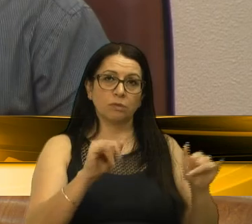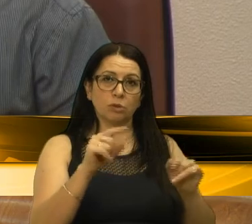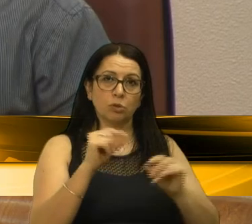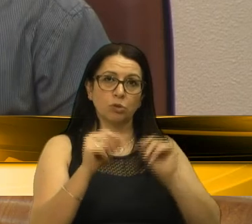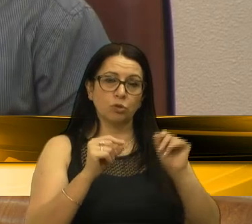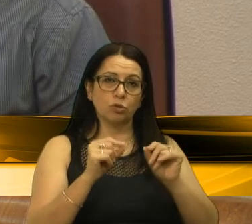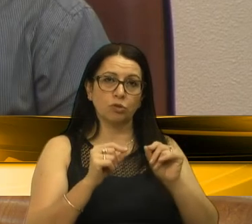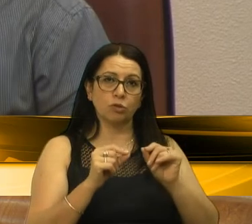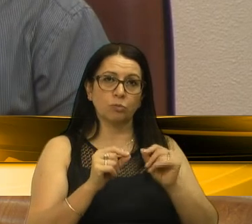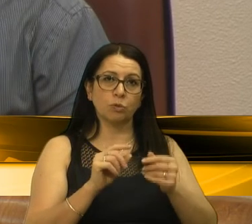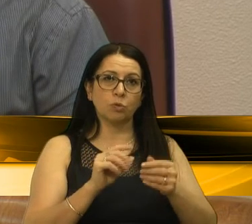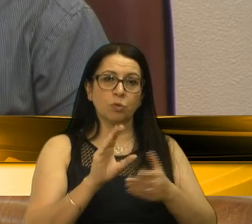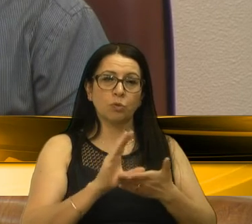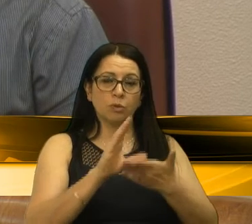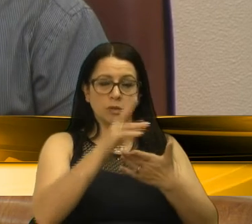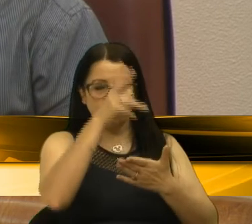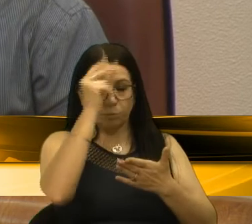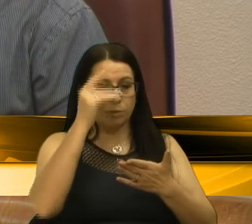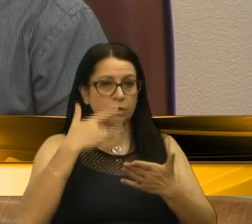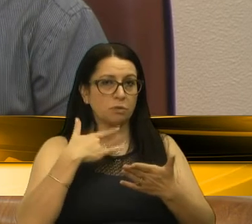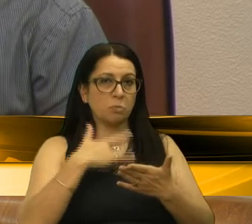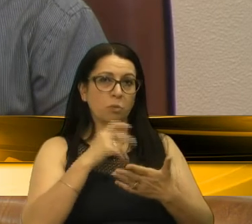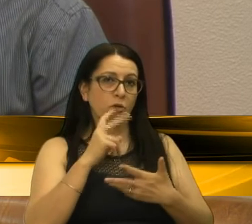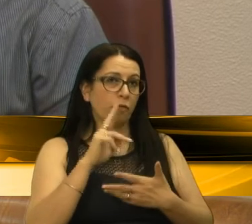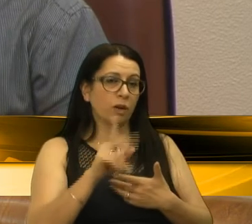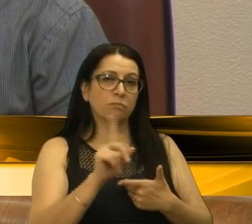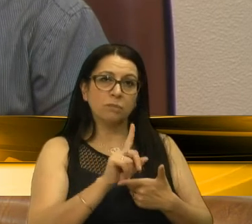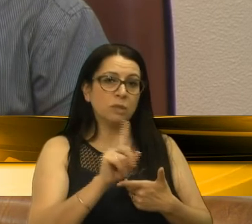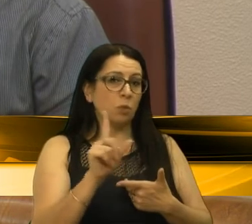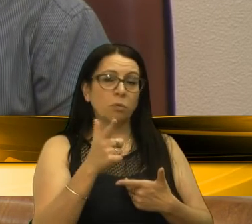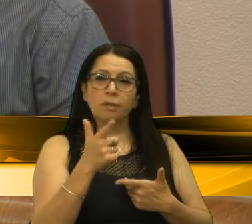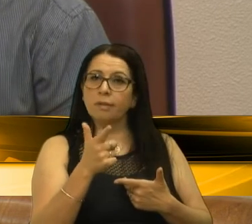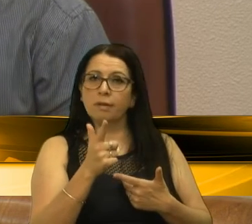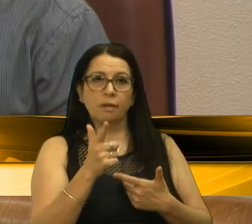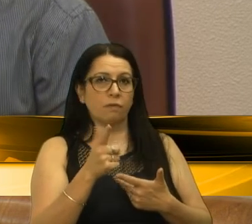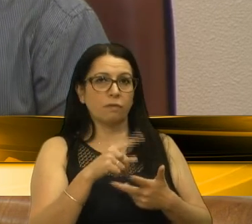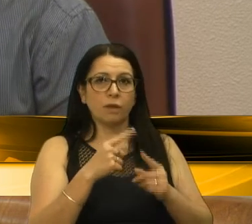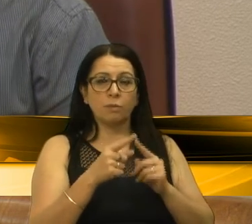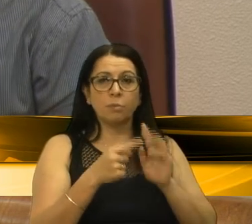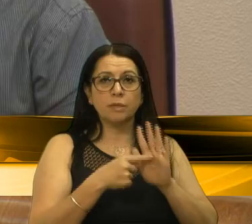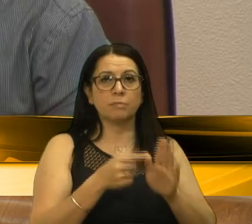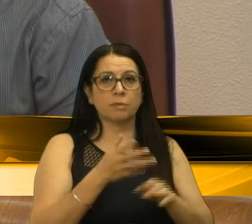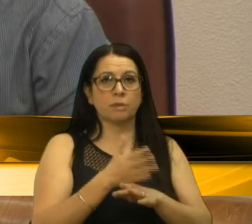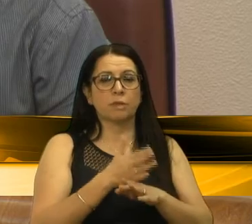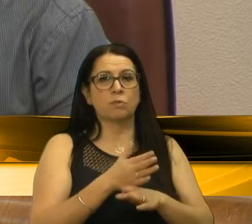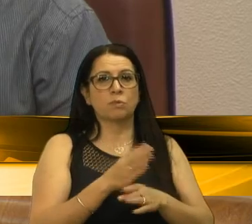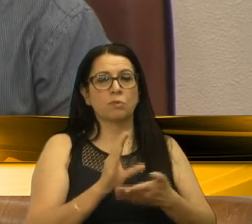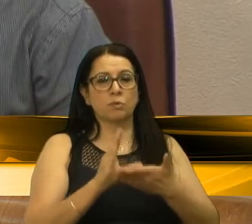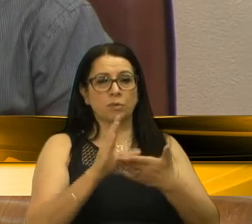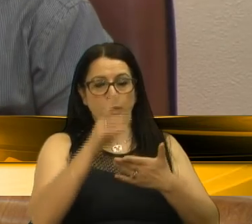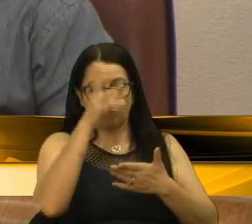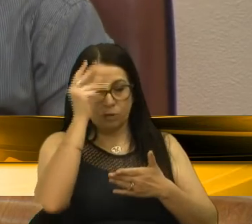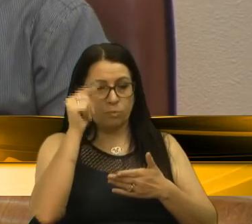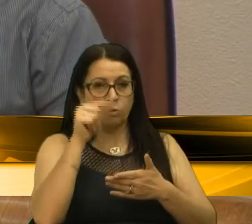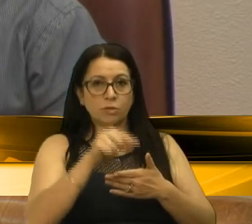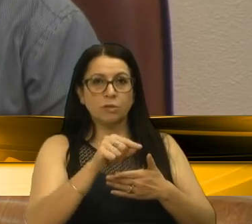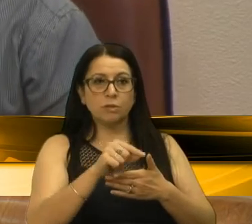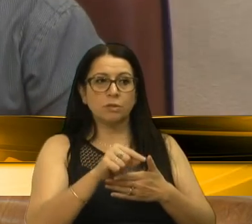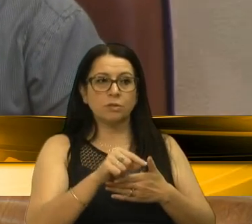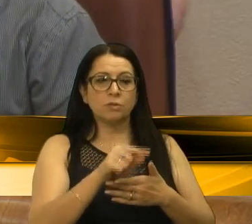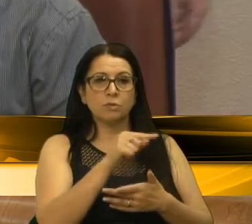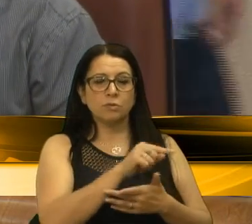sobre o Conselho Municipal de Saúde, o senhor pode nos ratificar a informação de que não houve cerceamento da participação do Conselho Municipal de Saúde nessa ação? Júlio